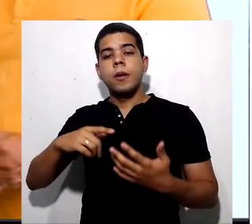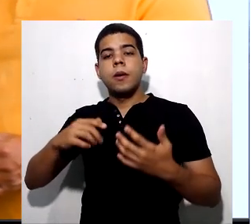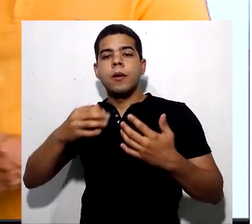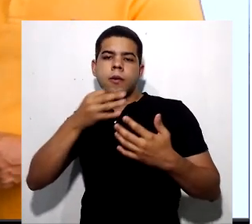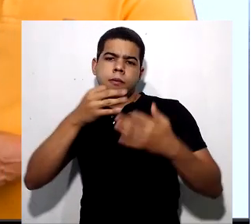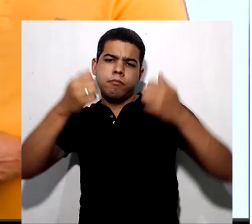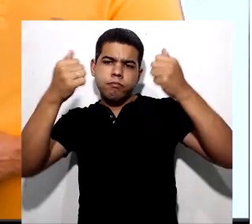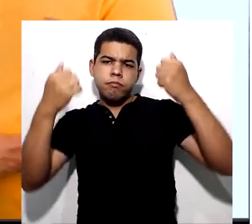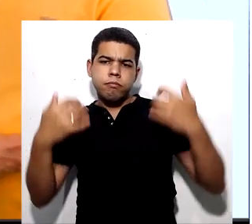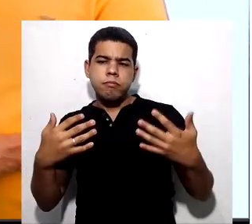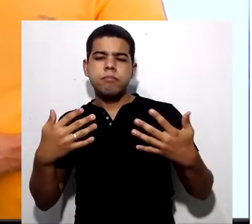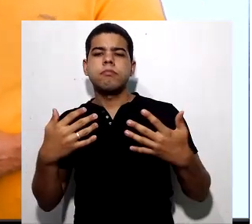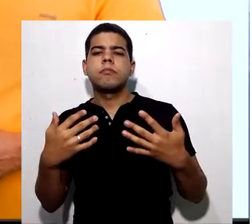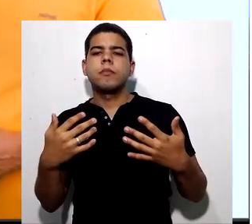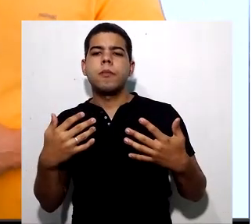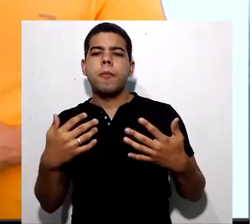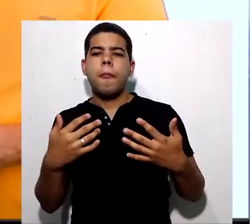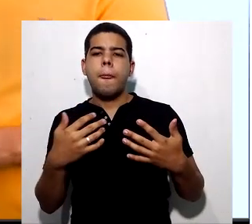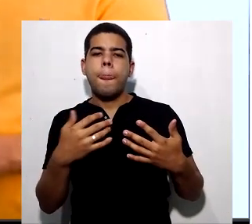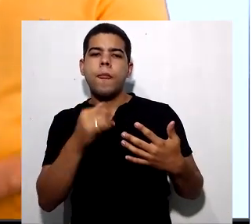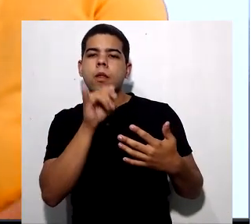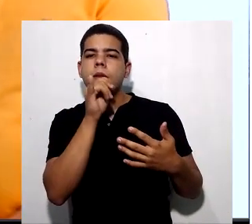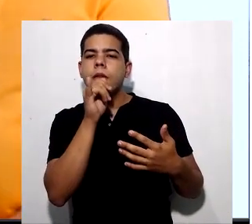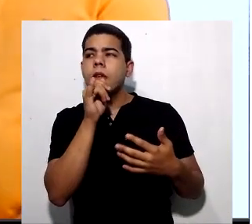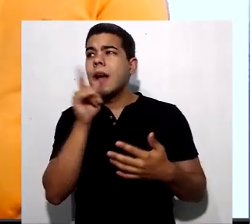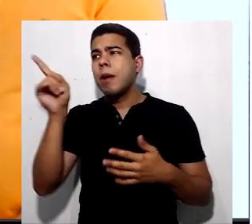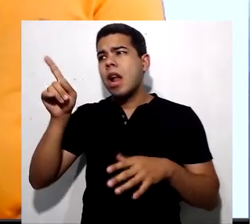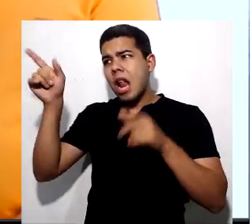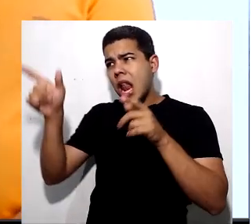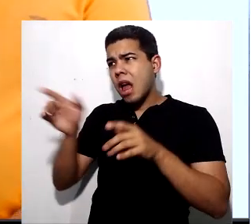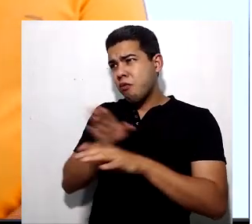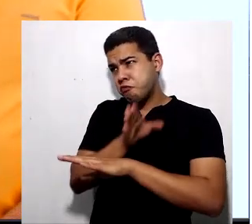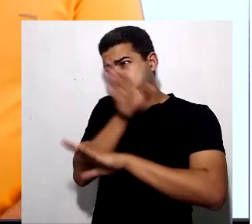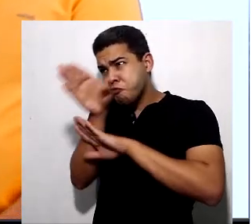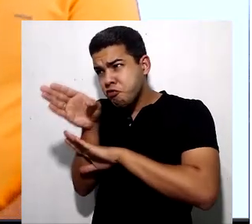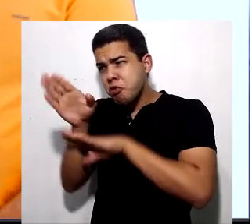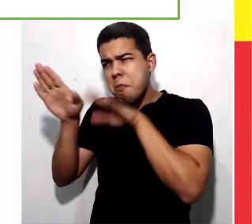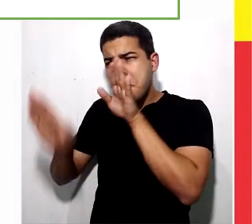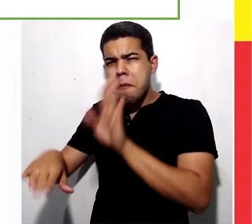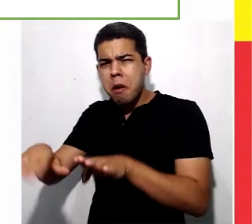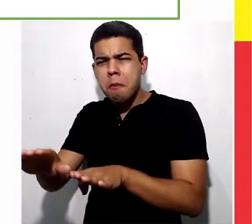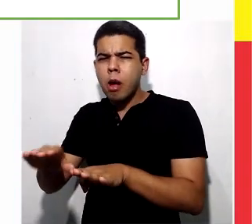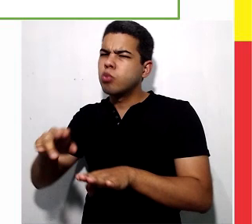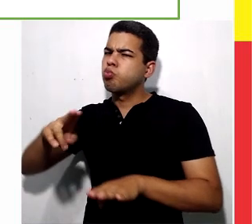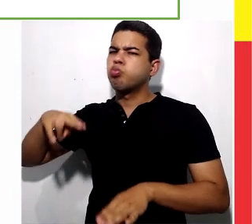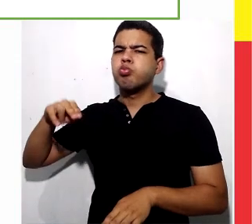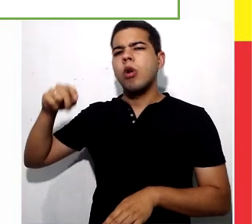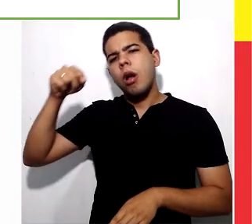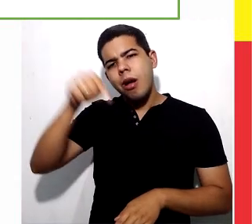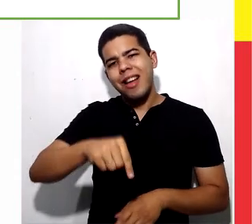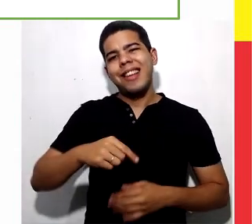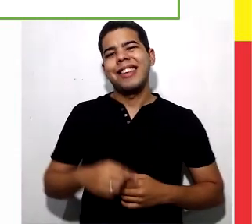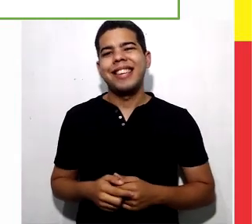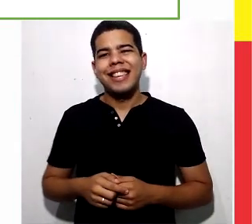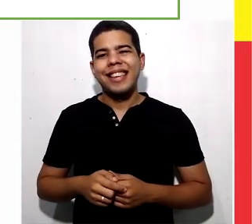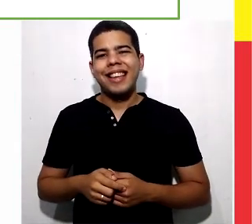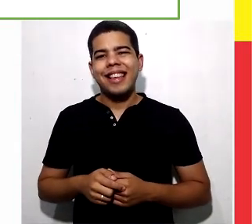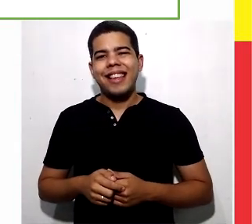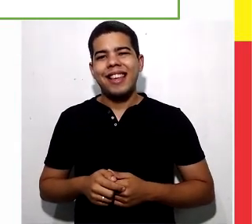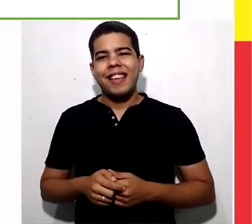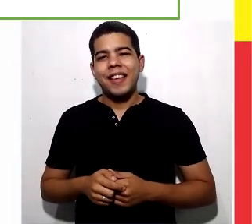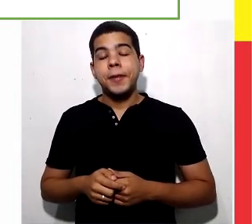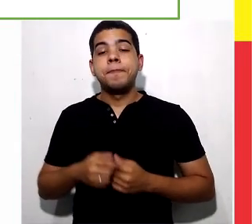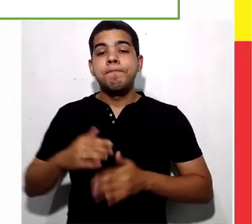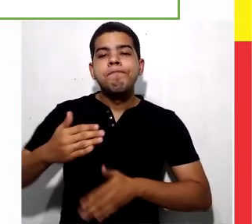citando aqui, justamente quando ela diz, naquela terra eu literalmente nunca pus meus pés. E é interessante dizer que aos